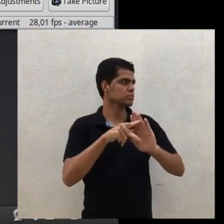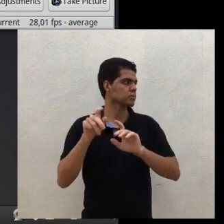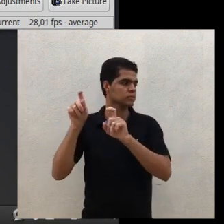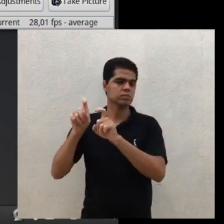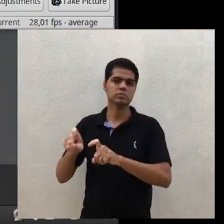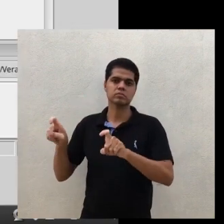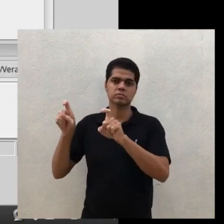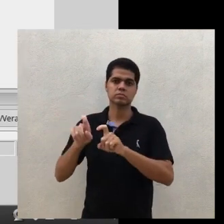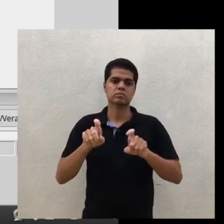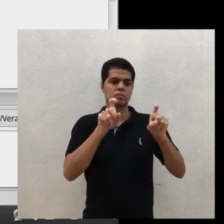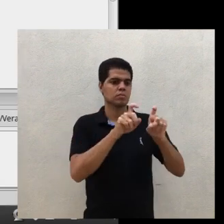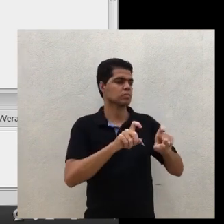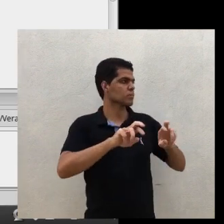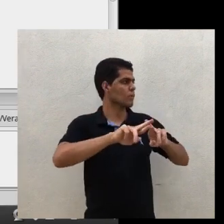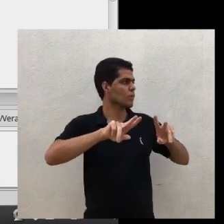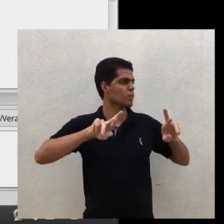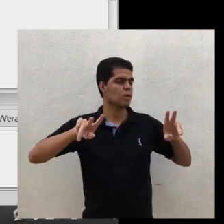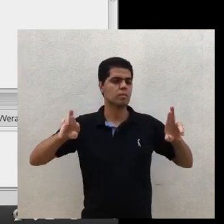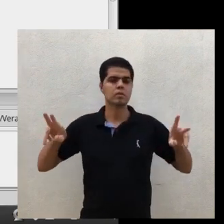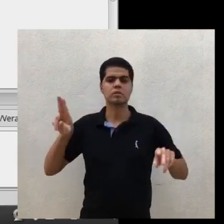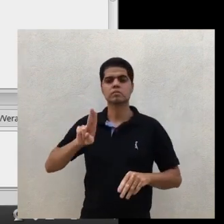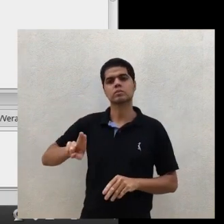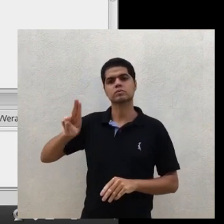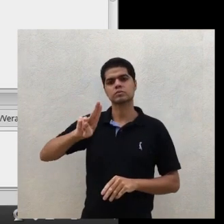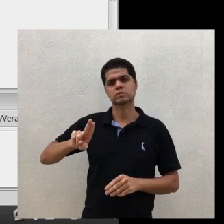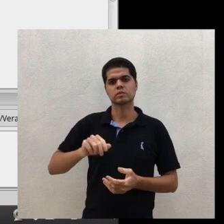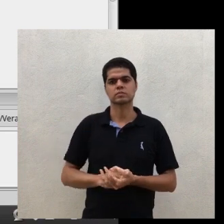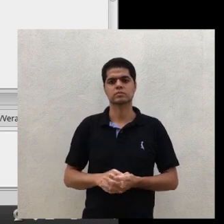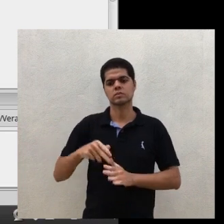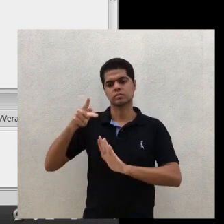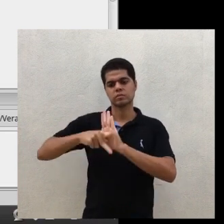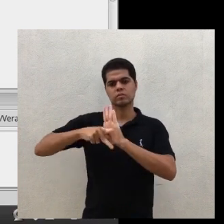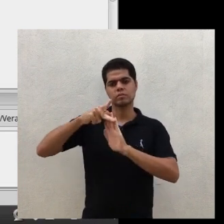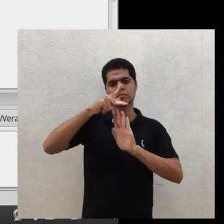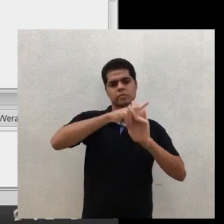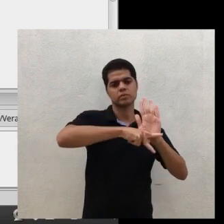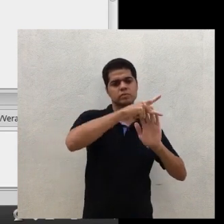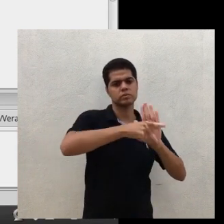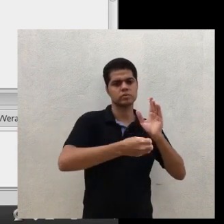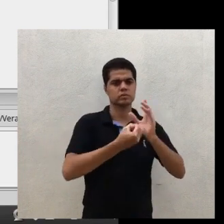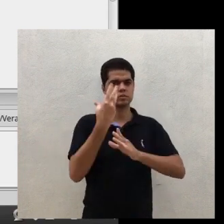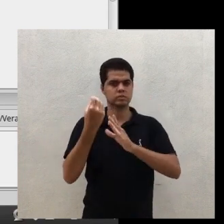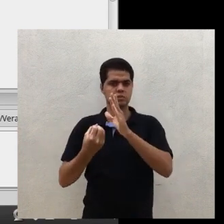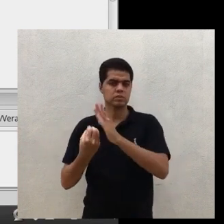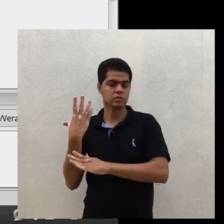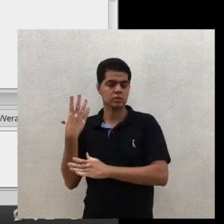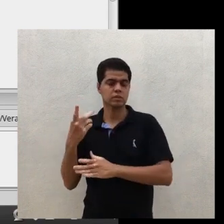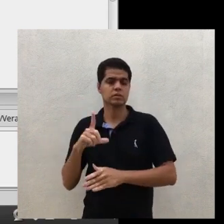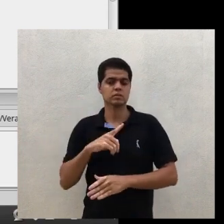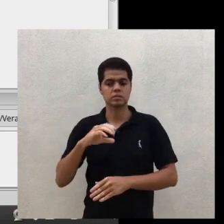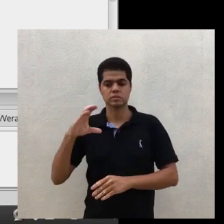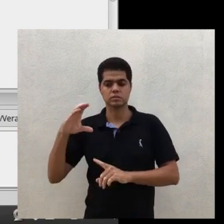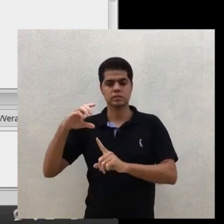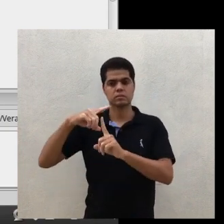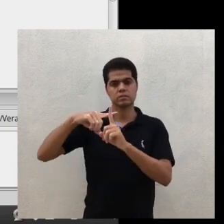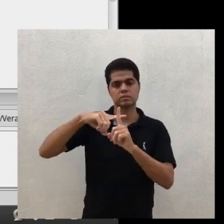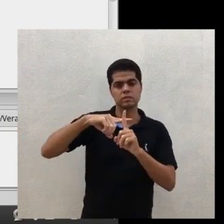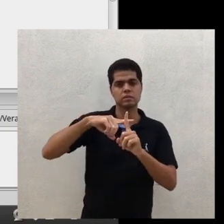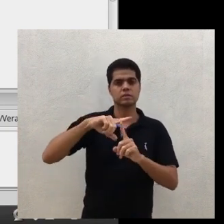qualquer interface de programação que você quiser. Vou criar aqui um projeto, um aplicativo console,